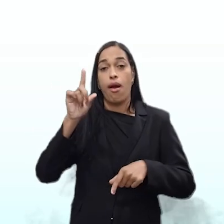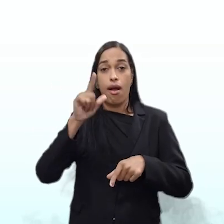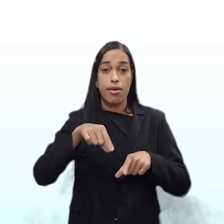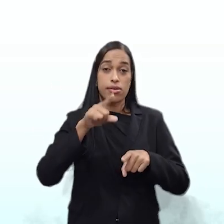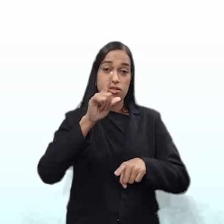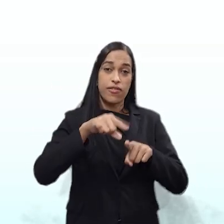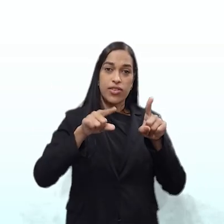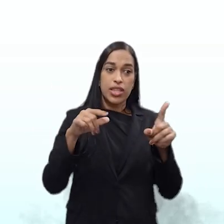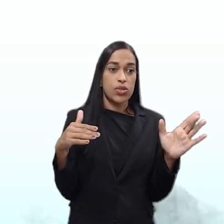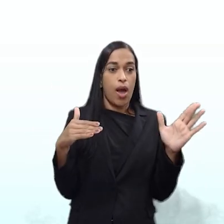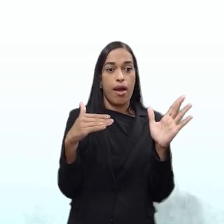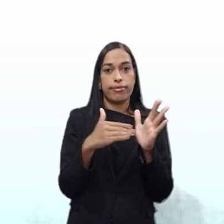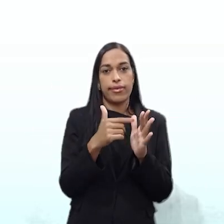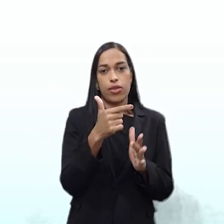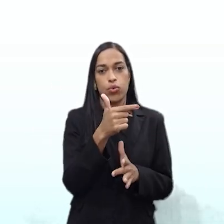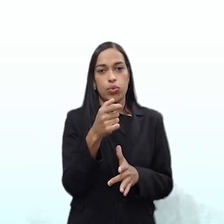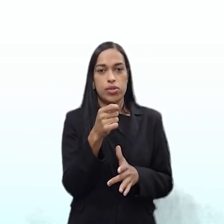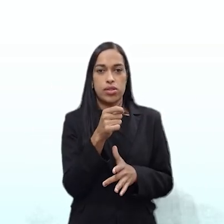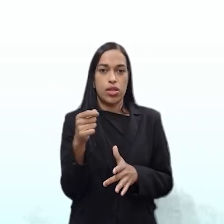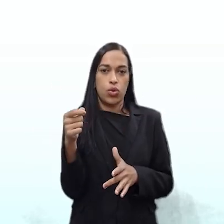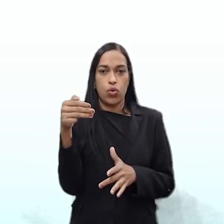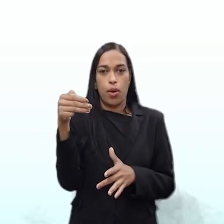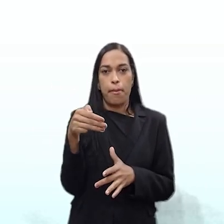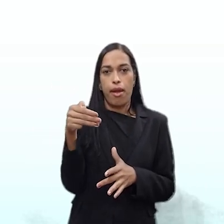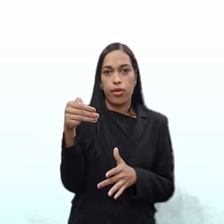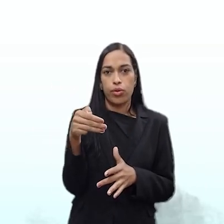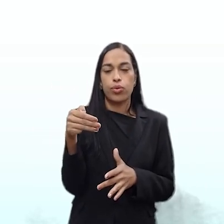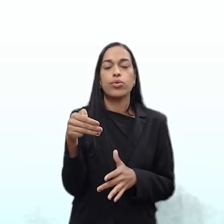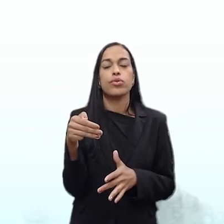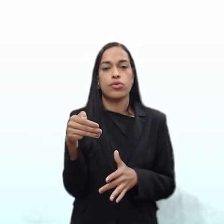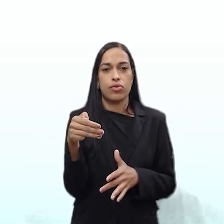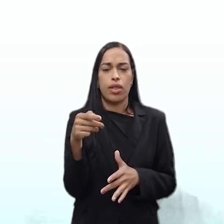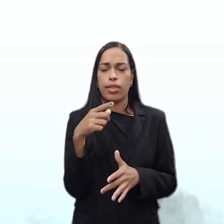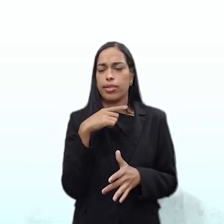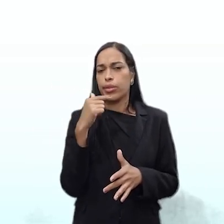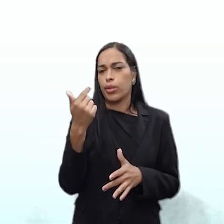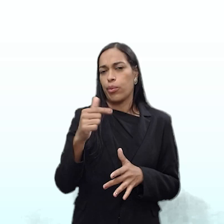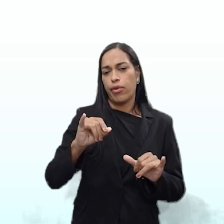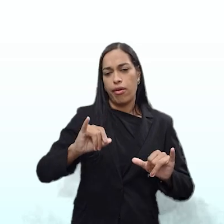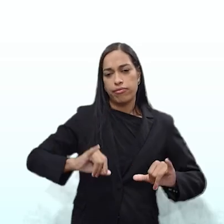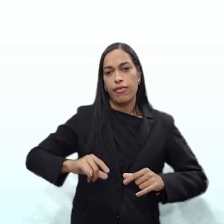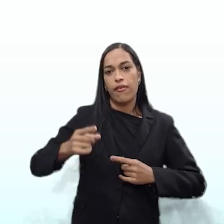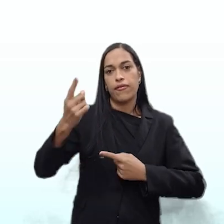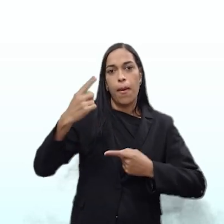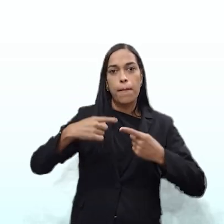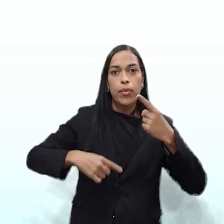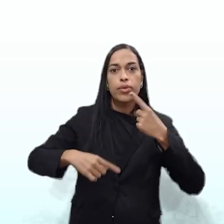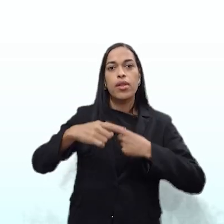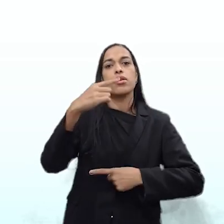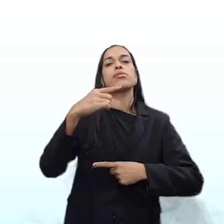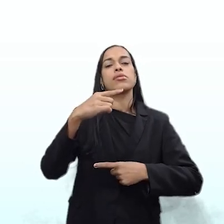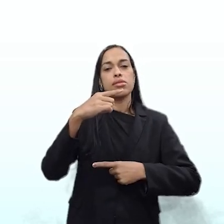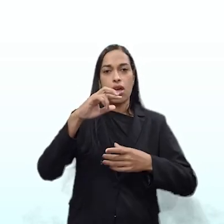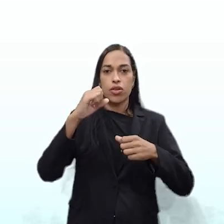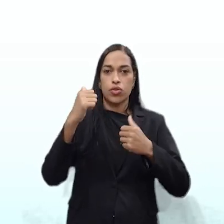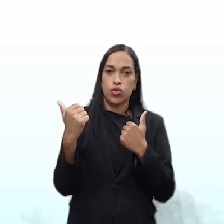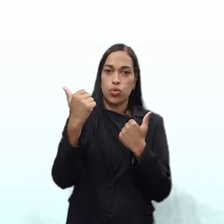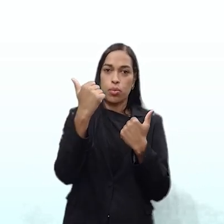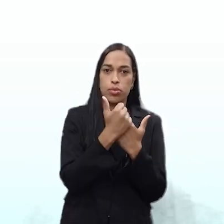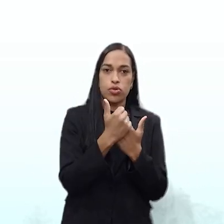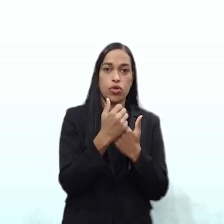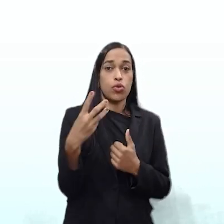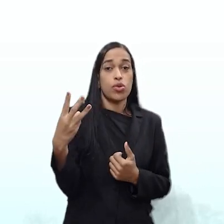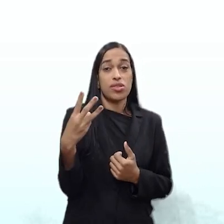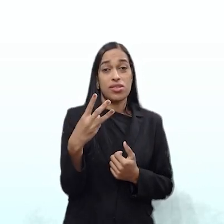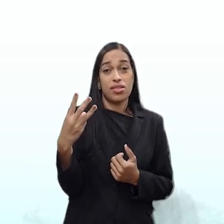até 200 metros de altitude, esse valor não sofra mudanças significativas, podendo ser então substituídas essas